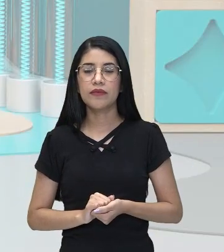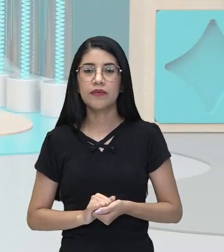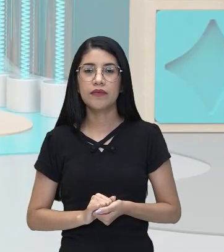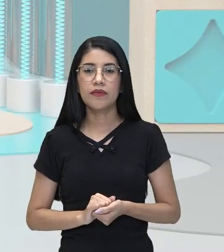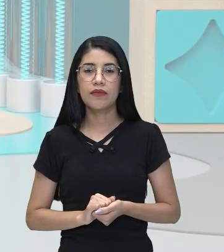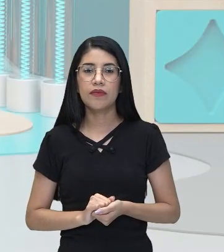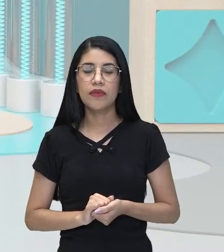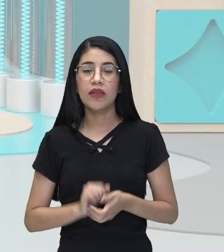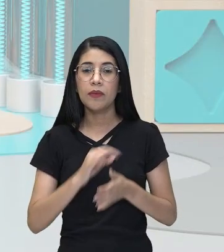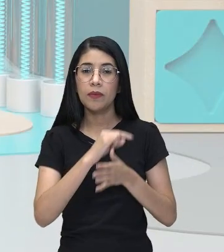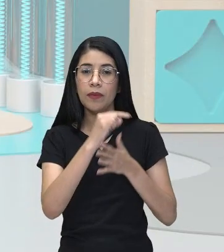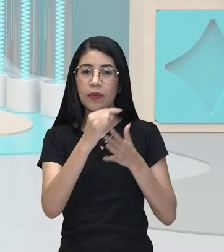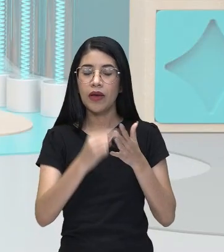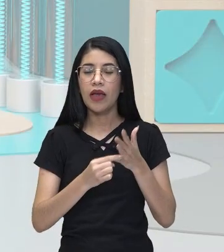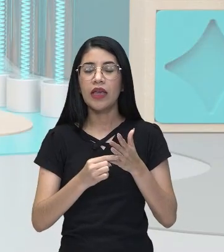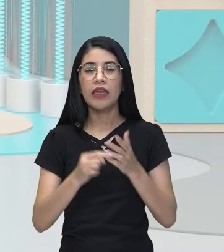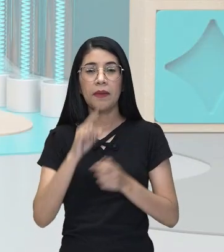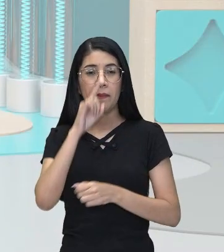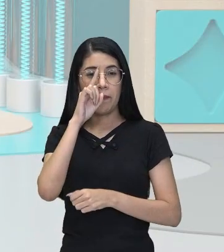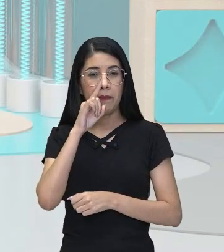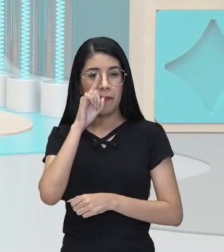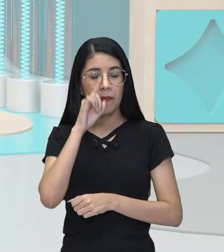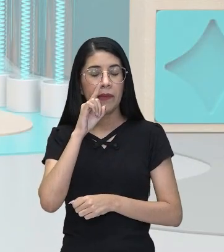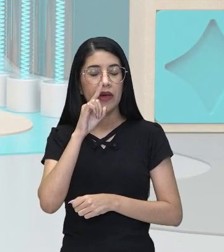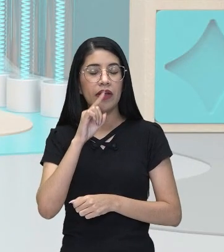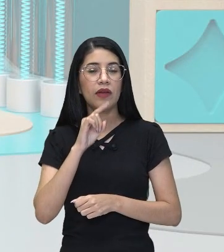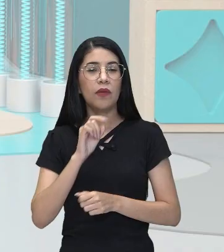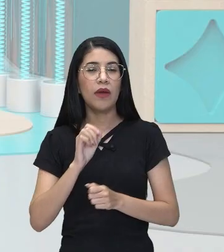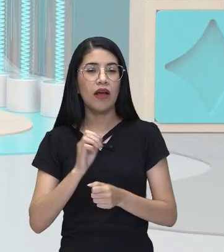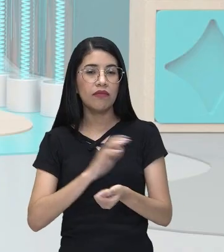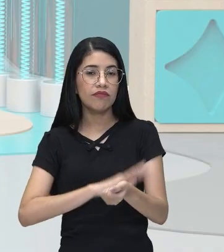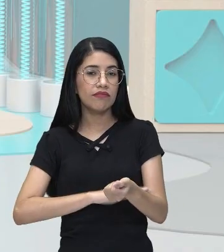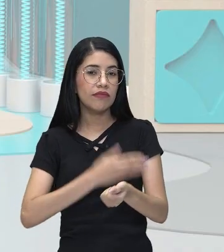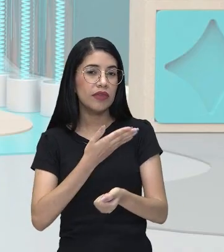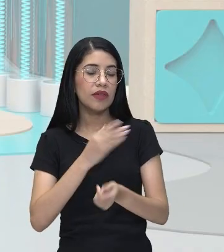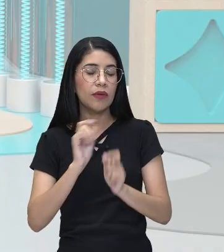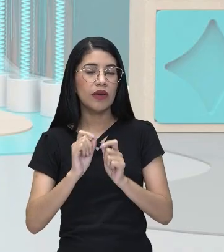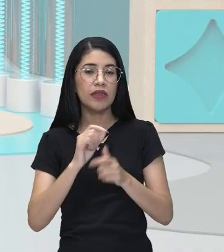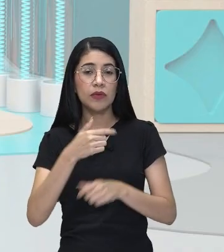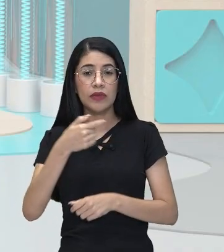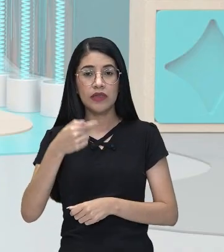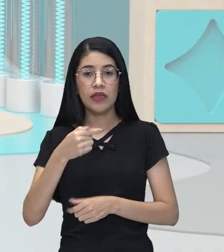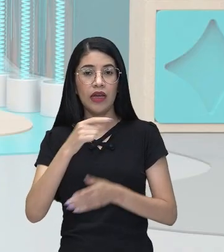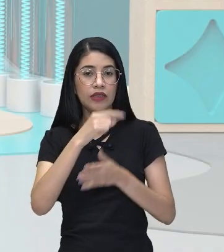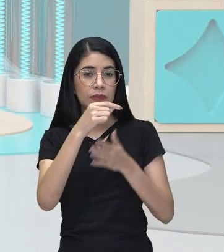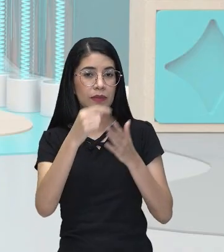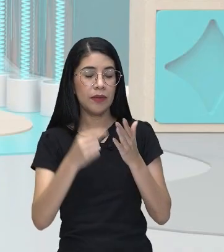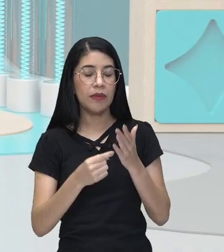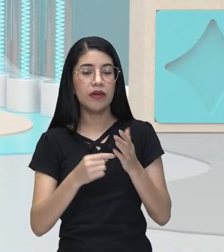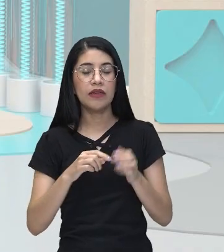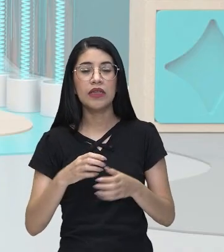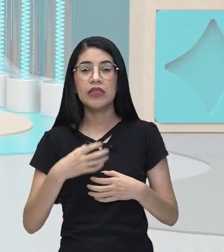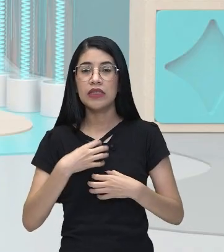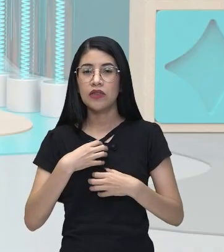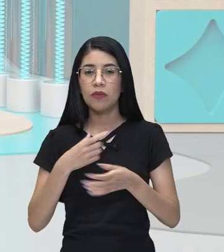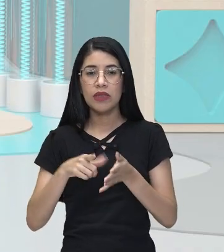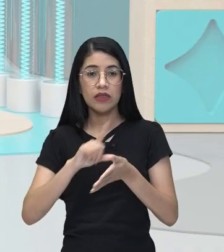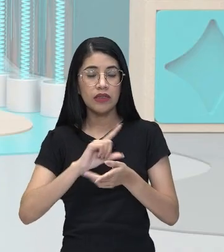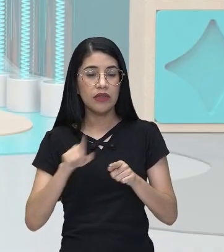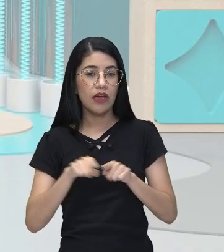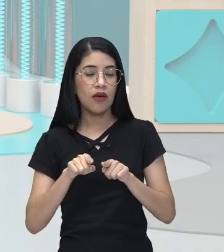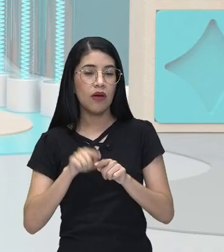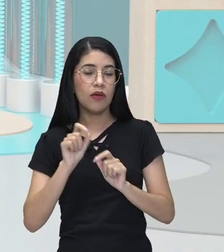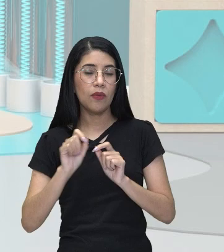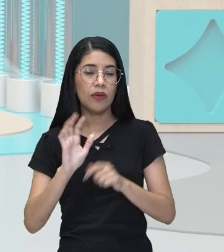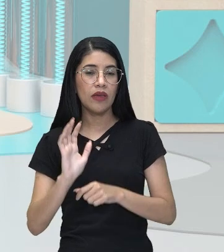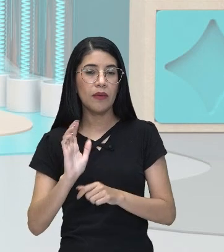Então, fatores de risco para a hipertensão. Vamos ver 7 fatores. Vimos sintomas, agora vamos ver os fatores. Tá aí, ó. O